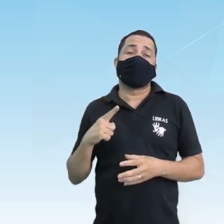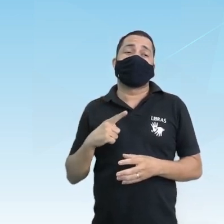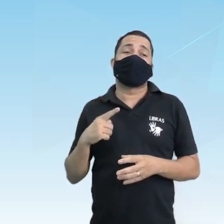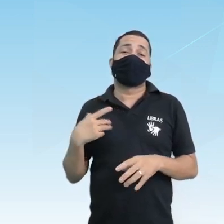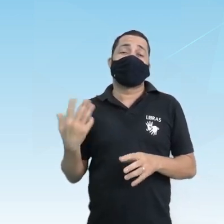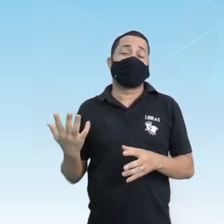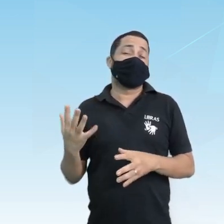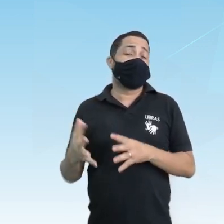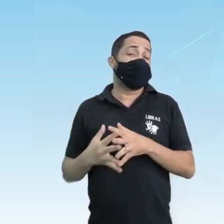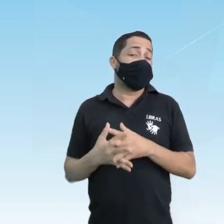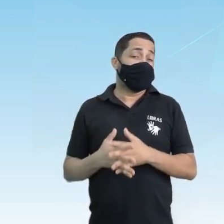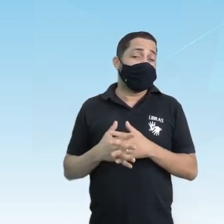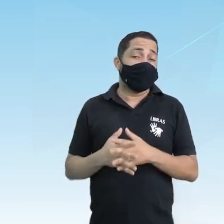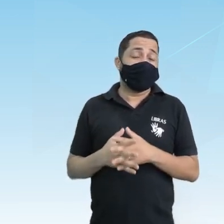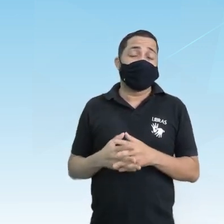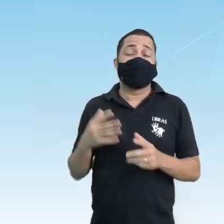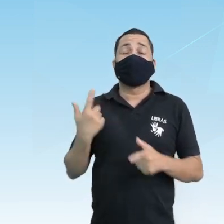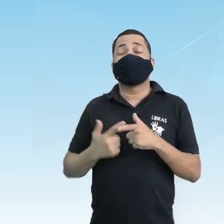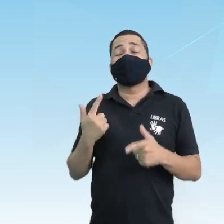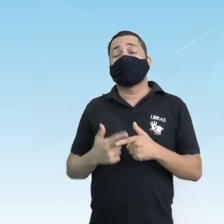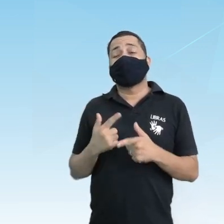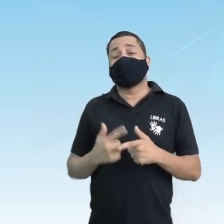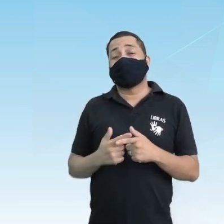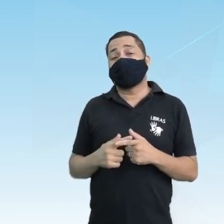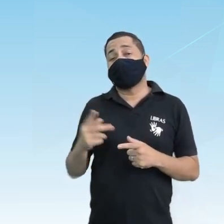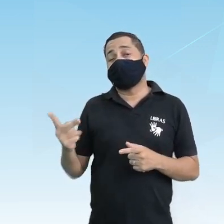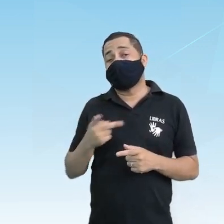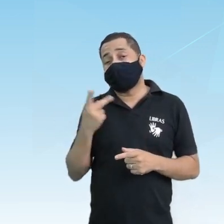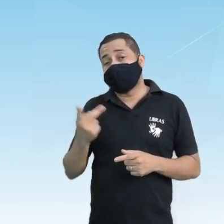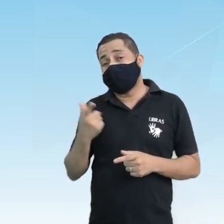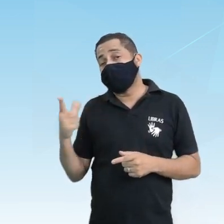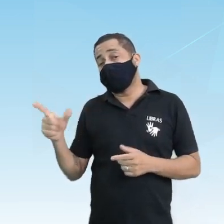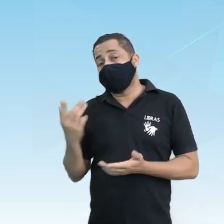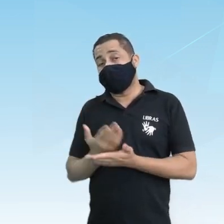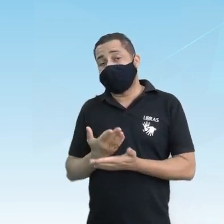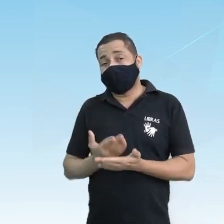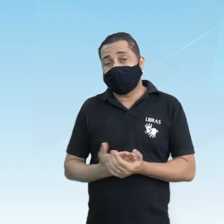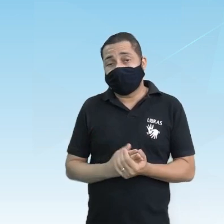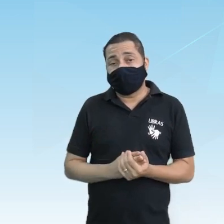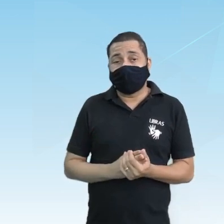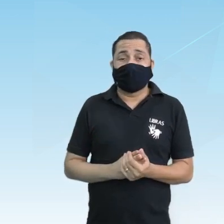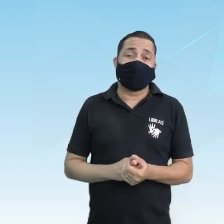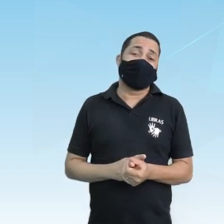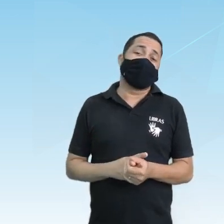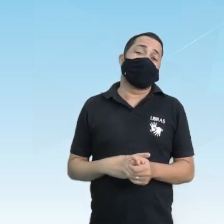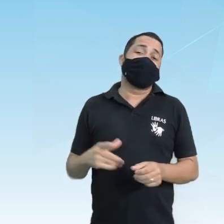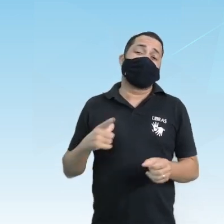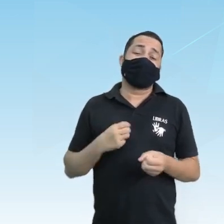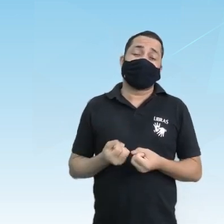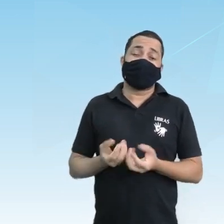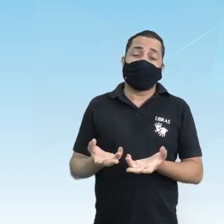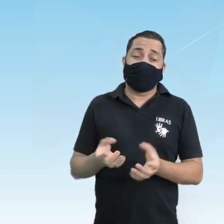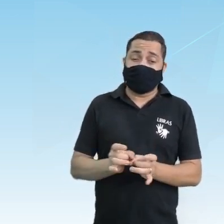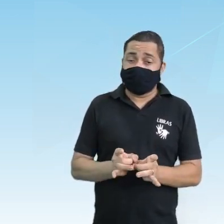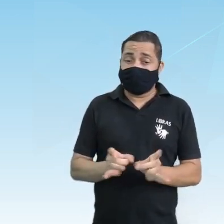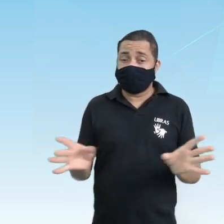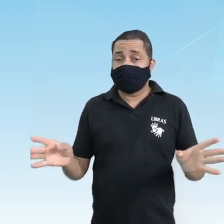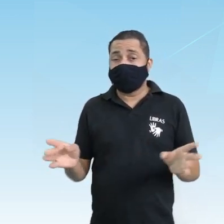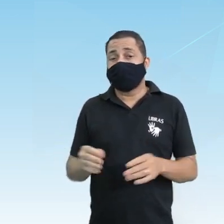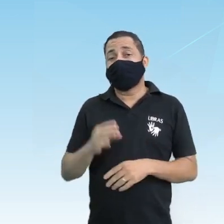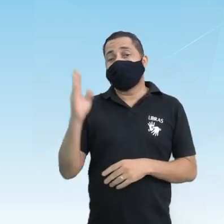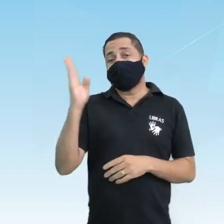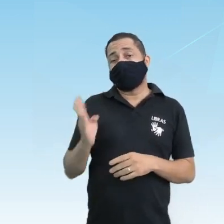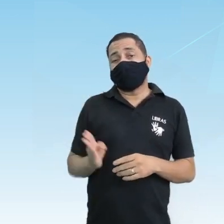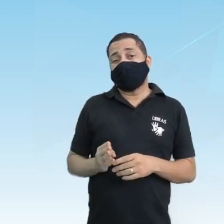nesse período da regência, porque, como eu falo, né, em outras aulas, quem dá a liberdade ao Brasil de Portugal